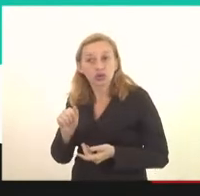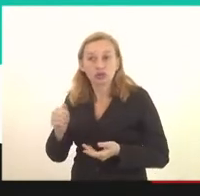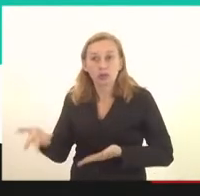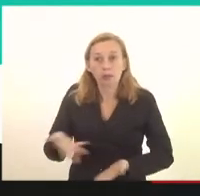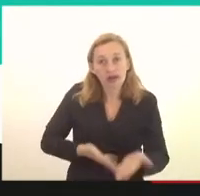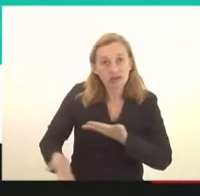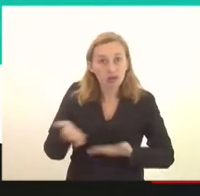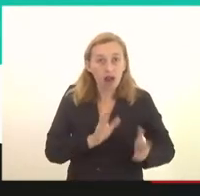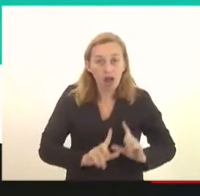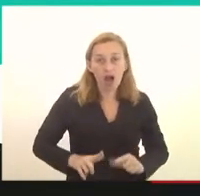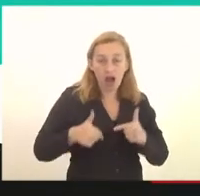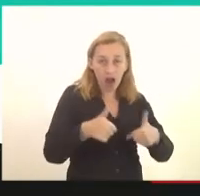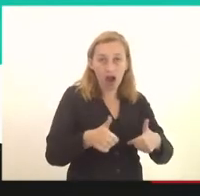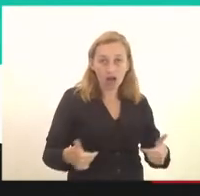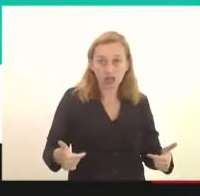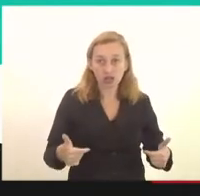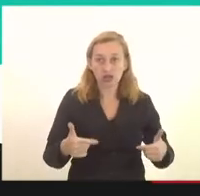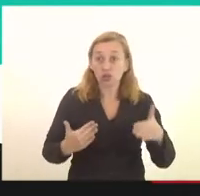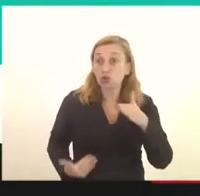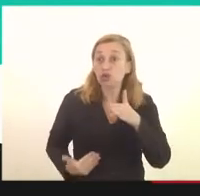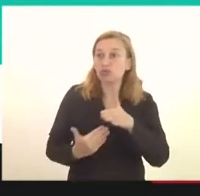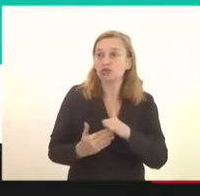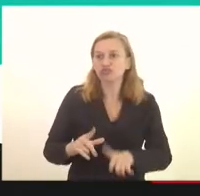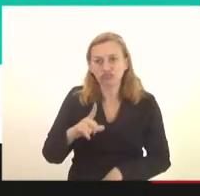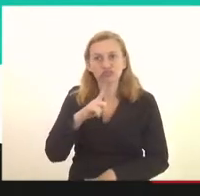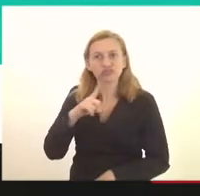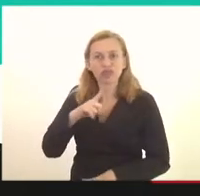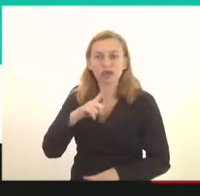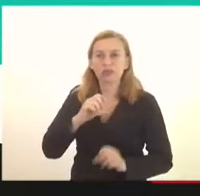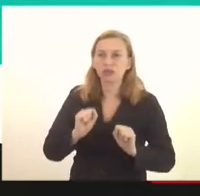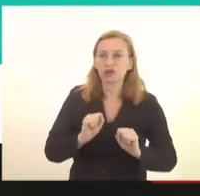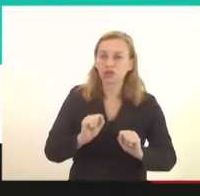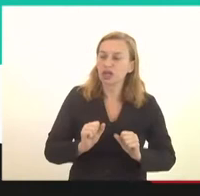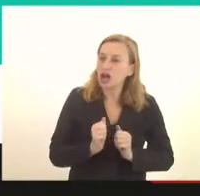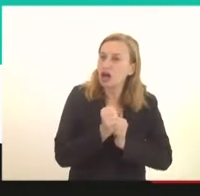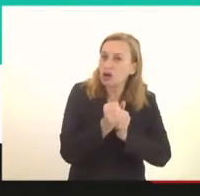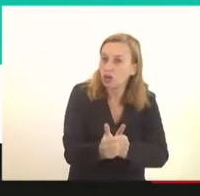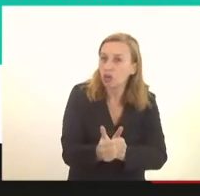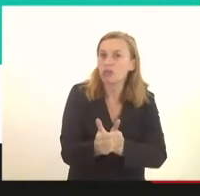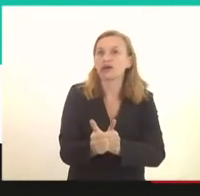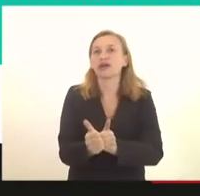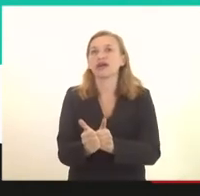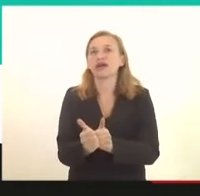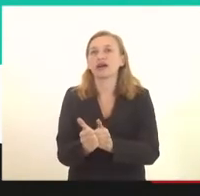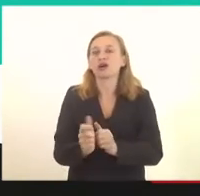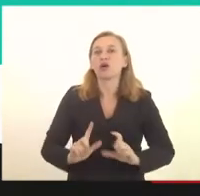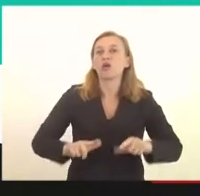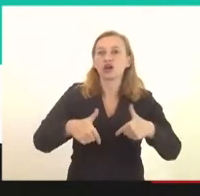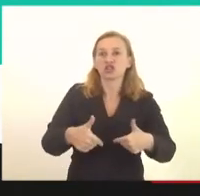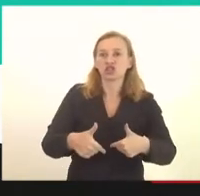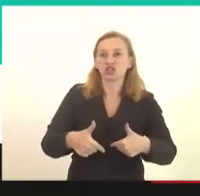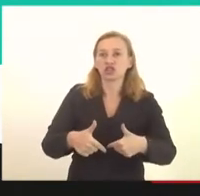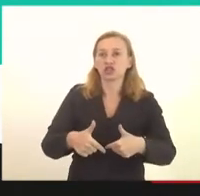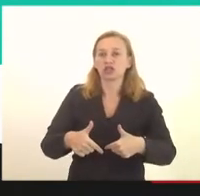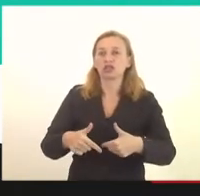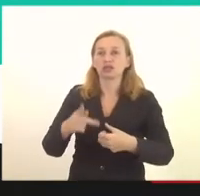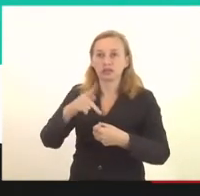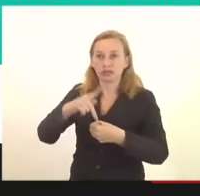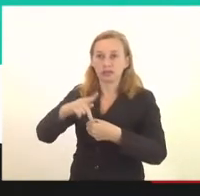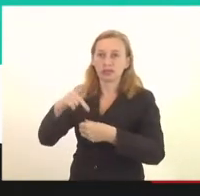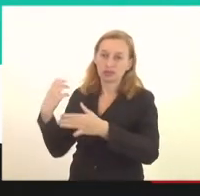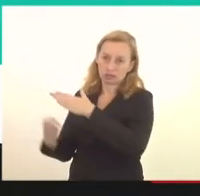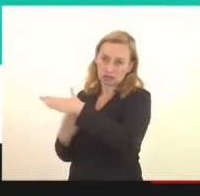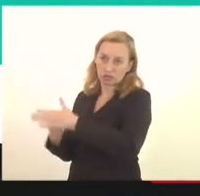atua, encontra os seus limites para poder monitorar e acompanhar a ação do operador, né?